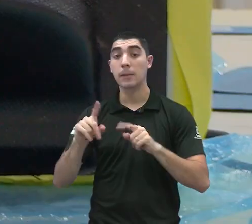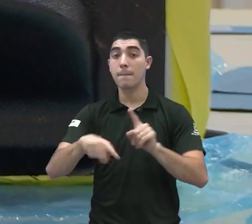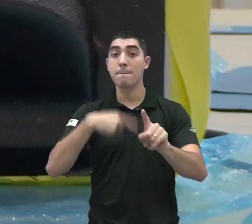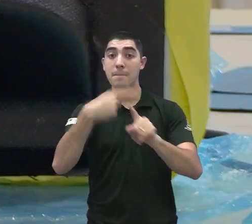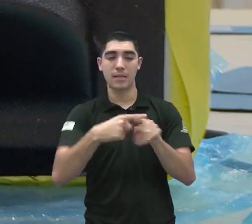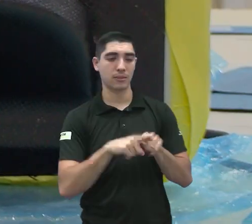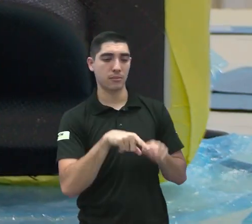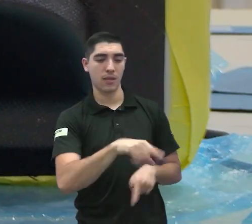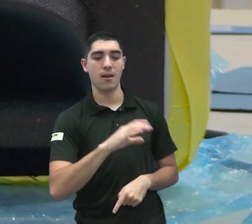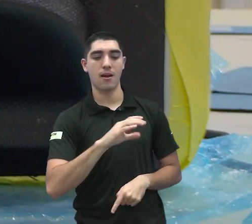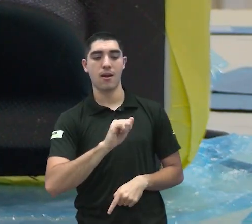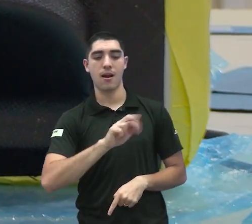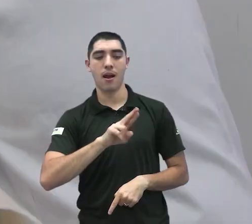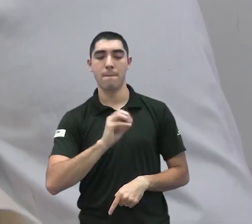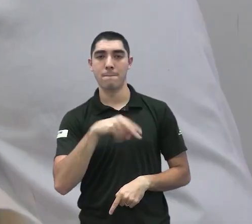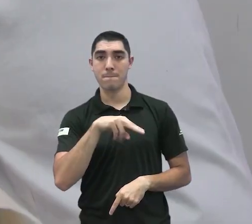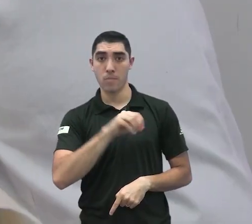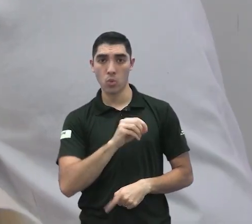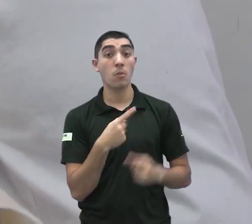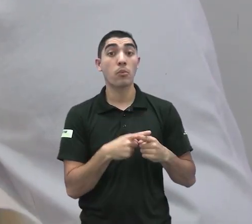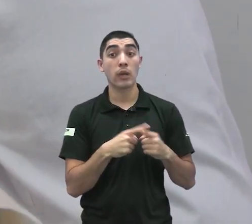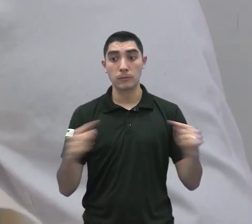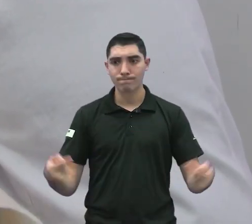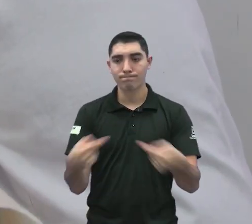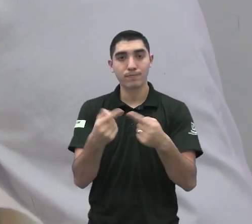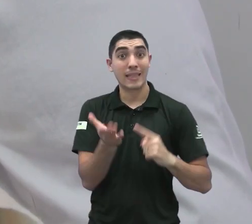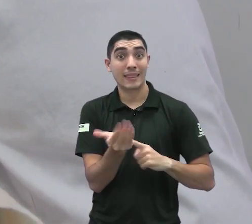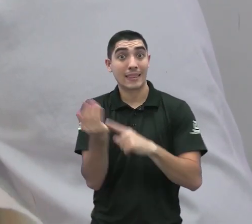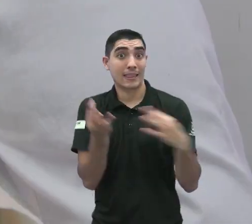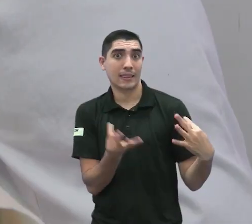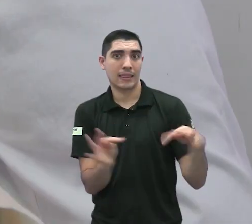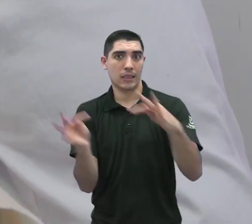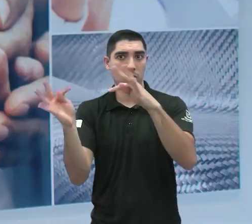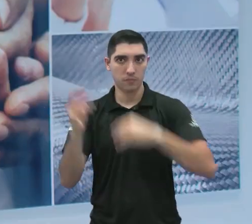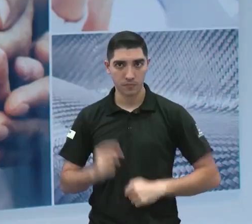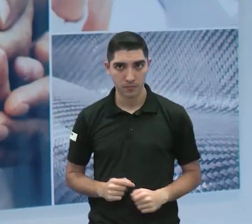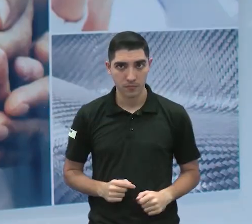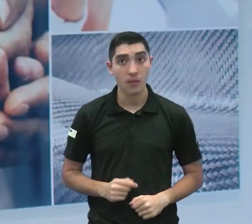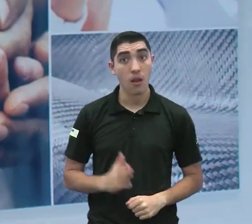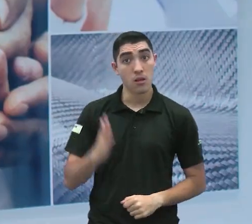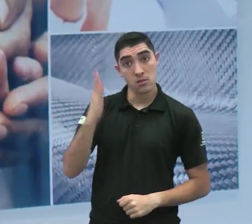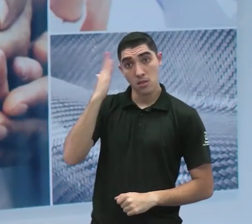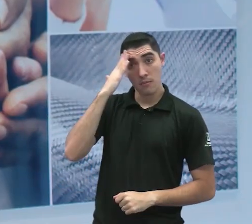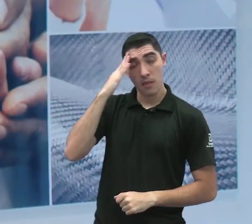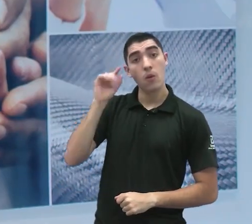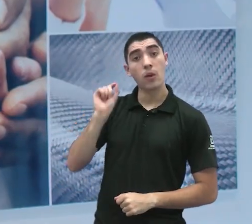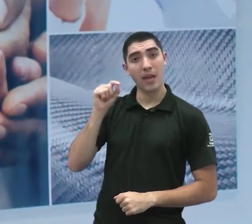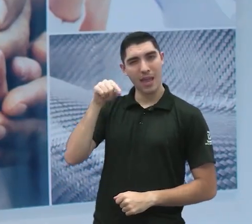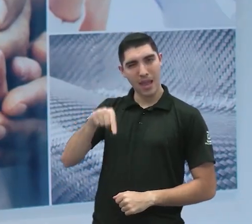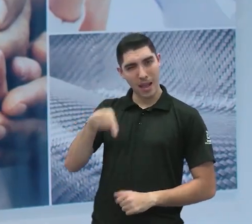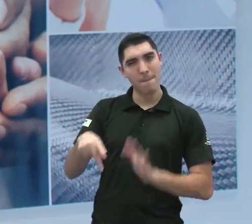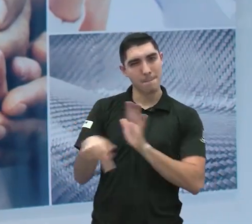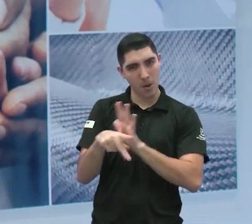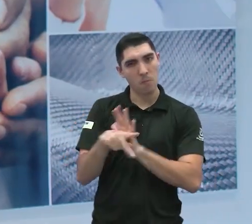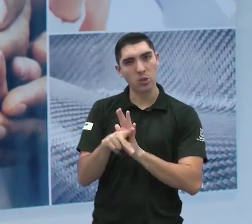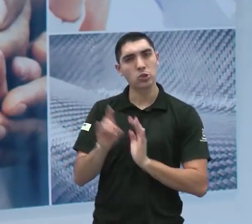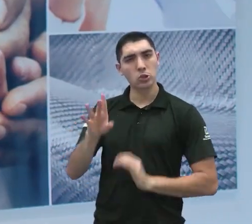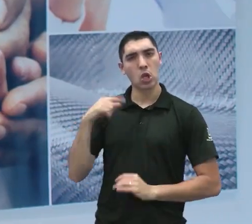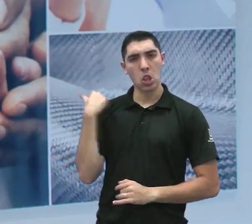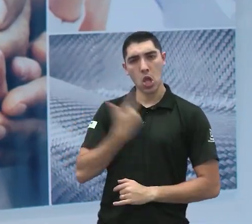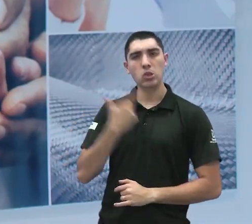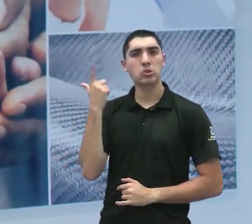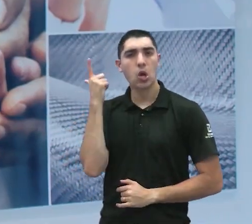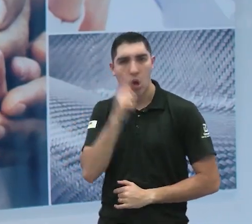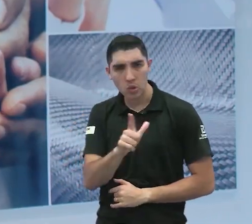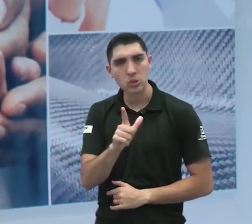plásticos e compósitos de carbono para o setor com tecnologia de ponta. A gente sabe que esse ramo aeronáutico não é uma atividade que